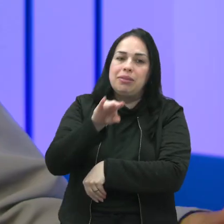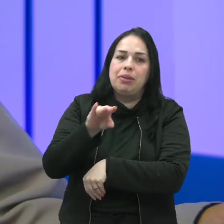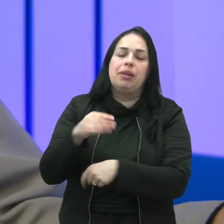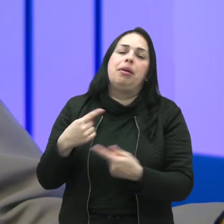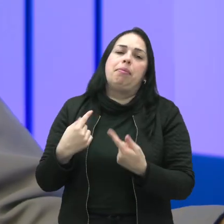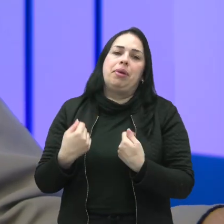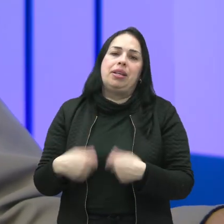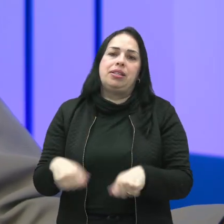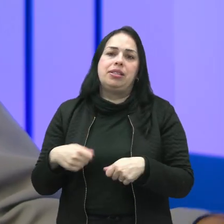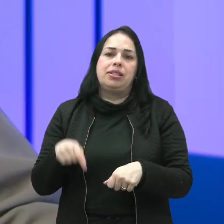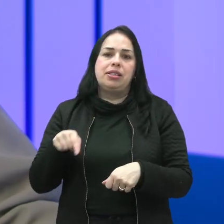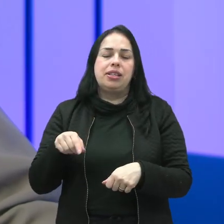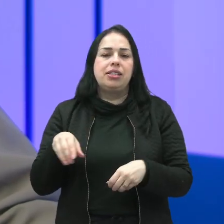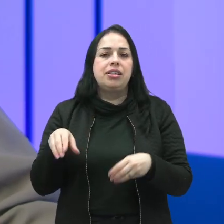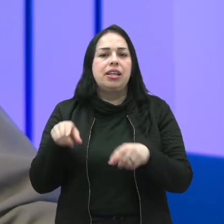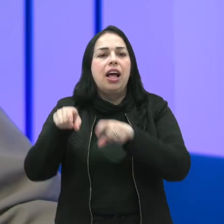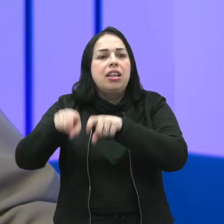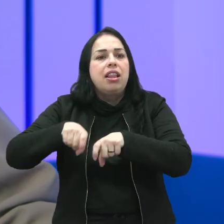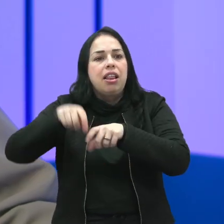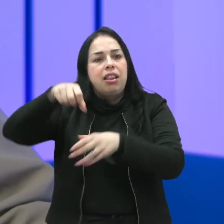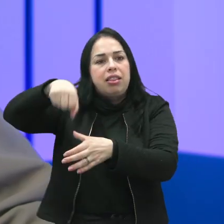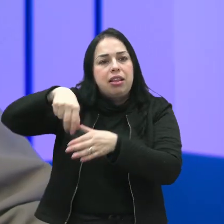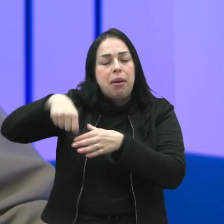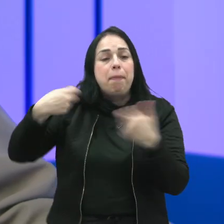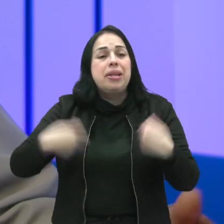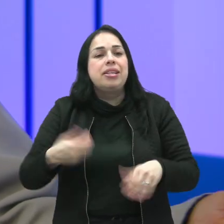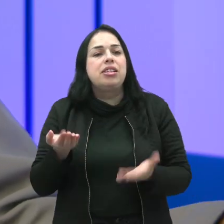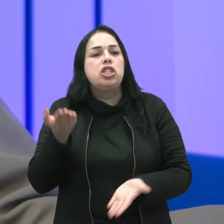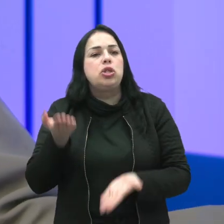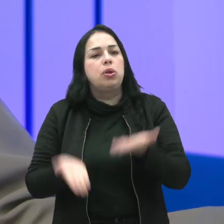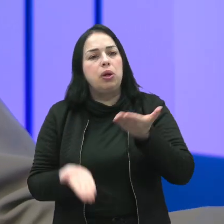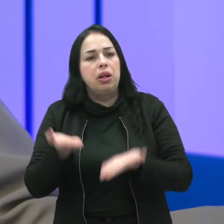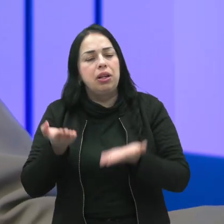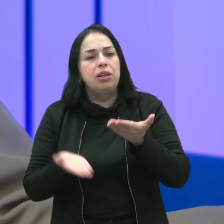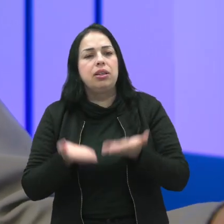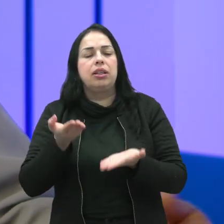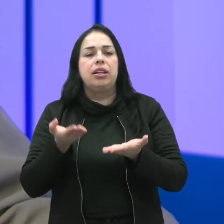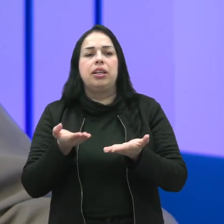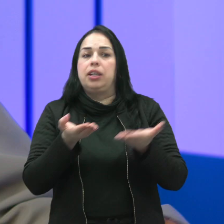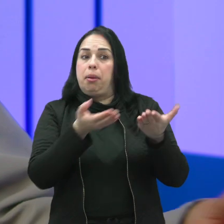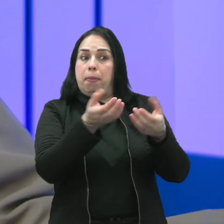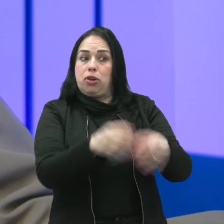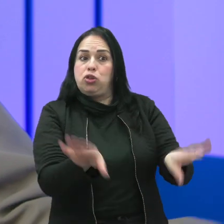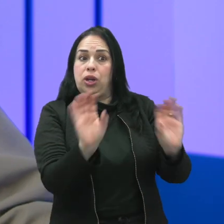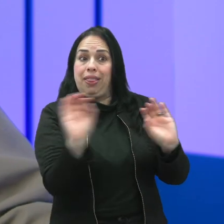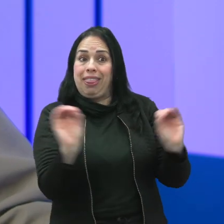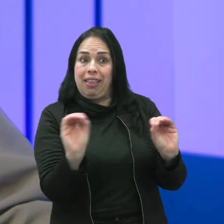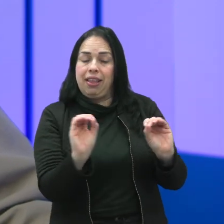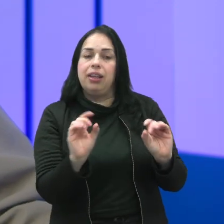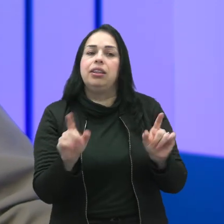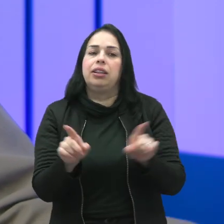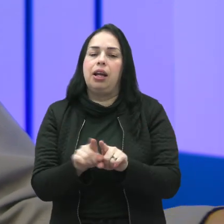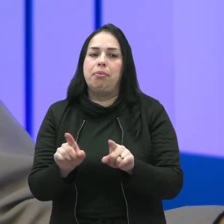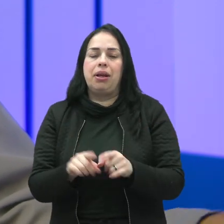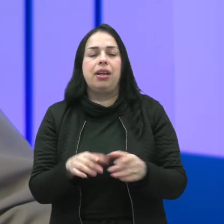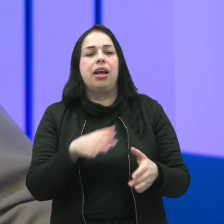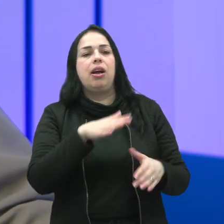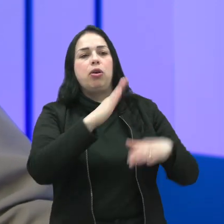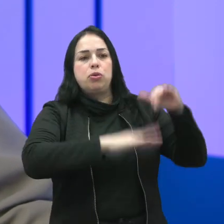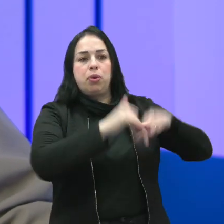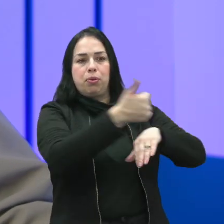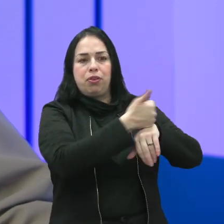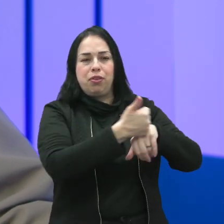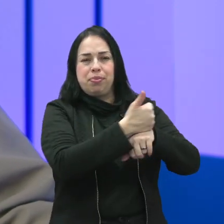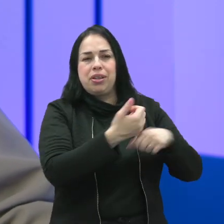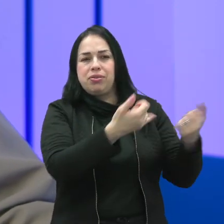ter uma agricultura que ela seja uma agricultura mais equilibrada, que é uma agricultura que não cria grandes impactos, né? A gente vê os especialistas falando que 60% dos